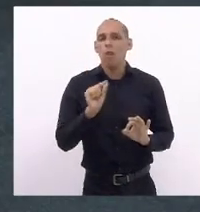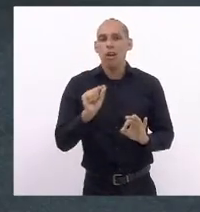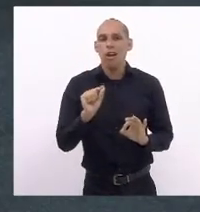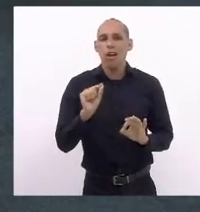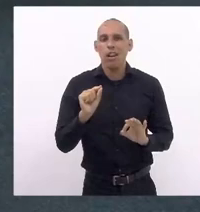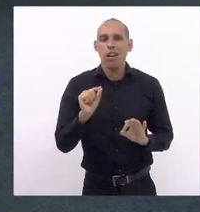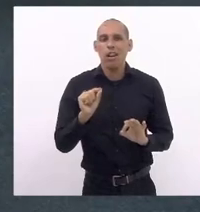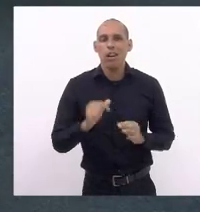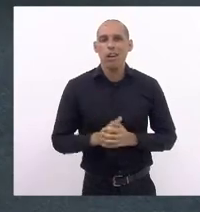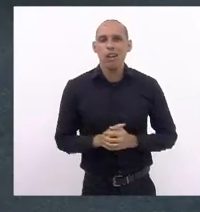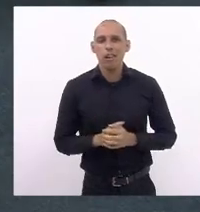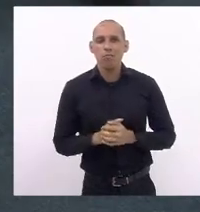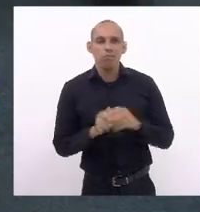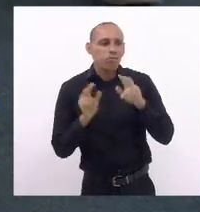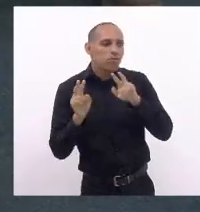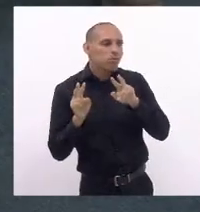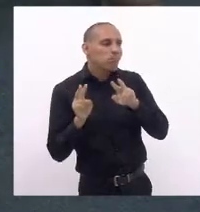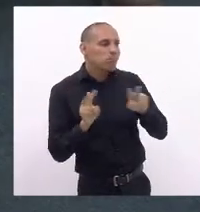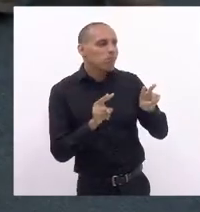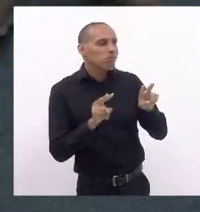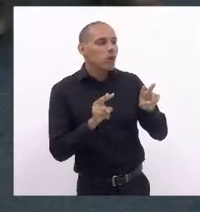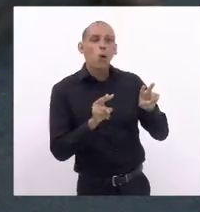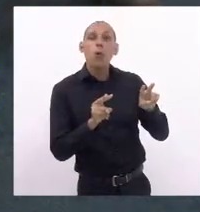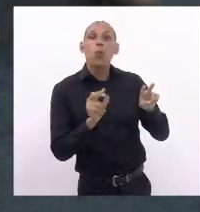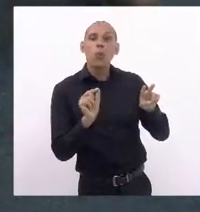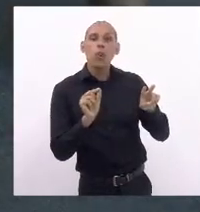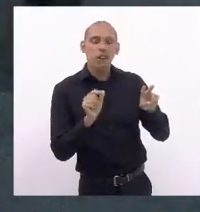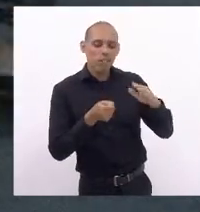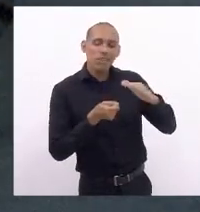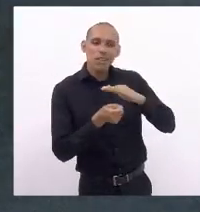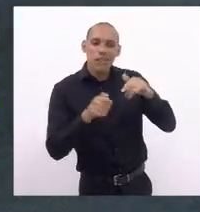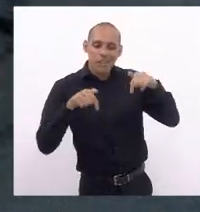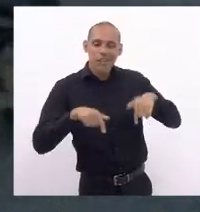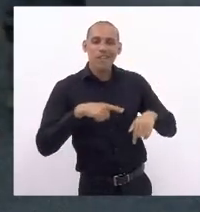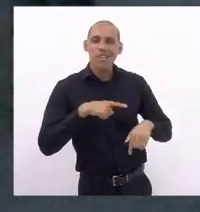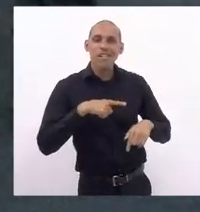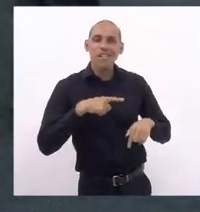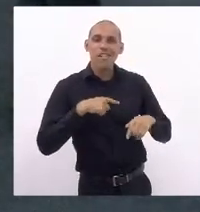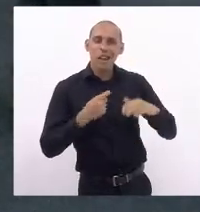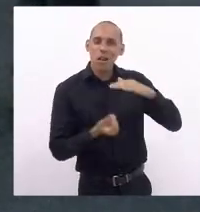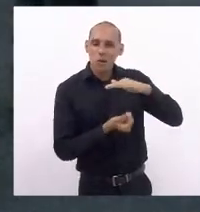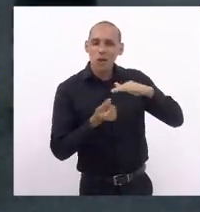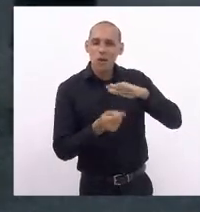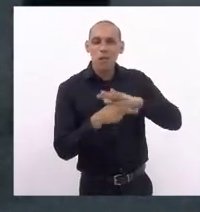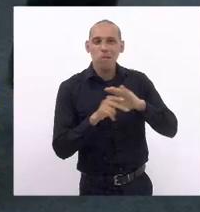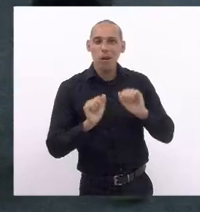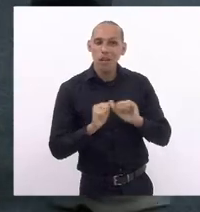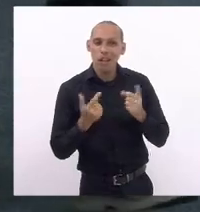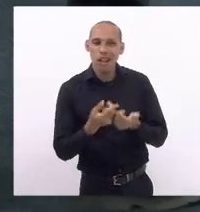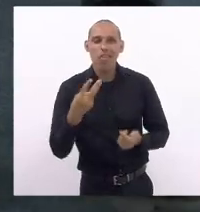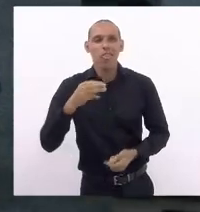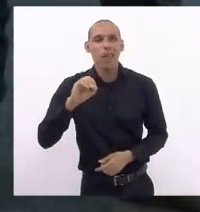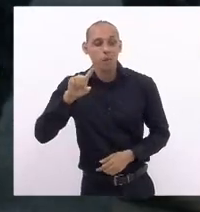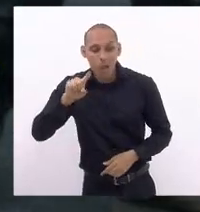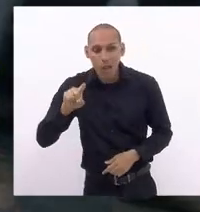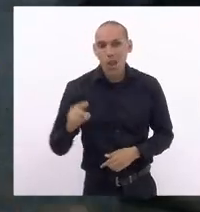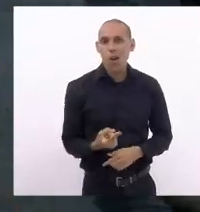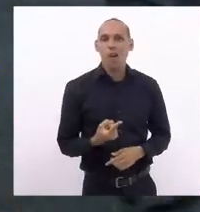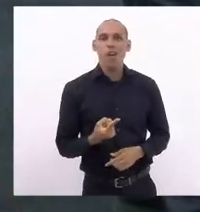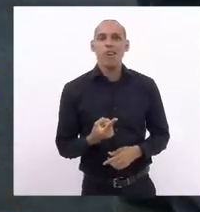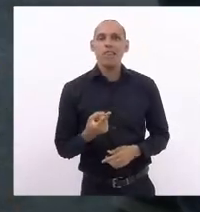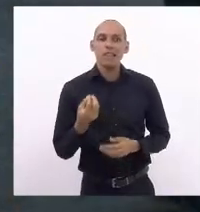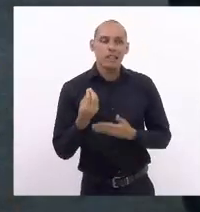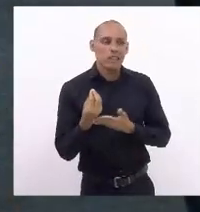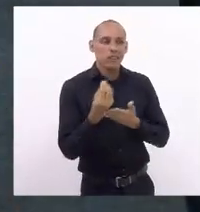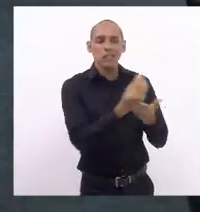de olhar os investimentos que aqui tinham, enfim, no fundo da Alerj, de 30 milhões, conseguir